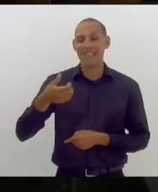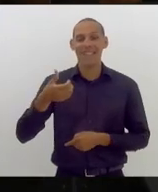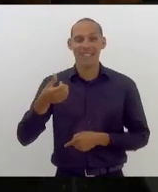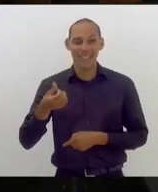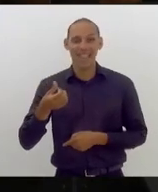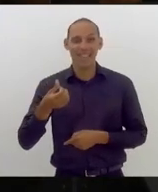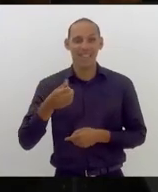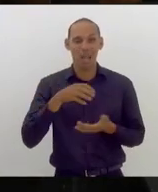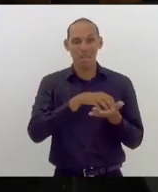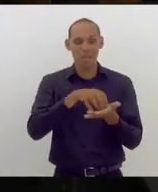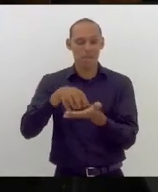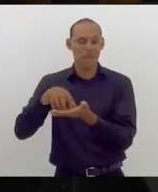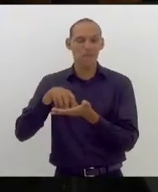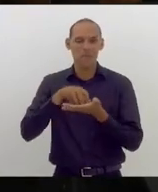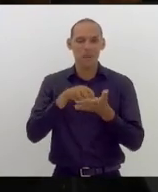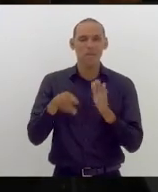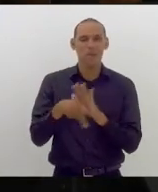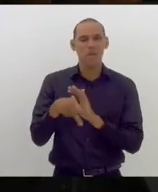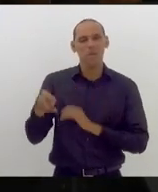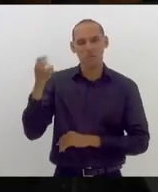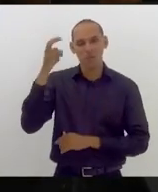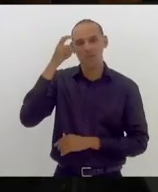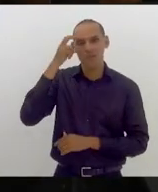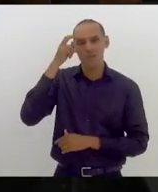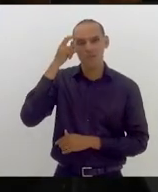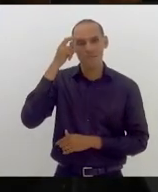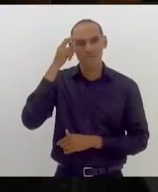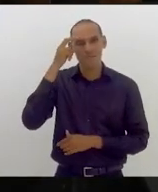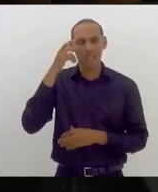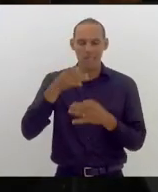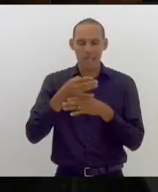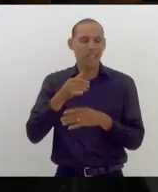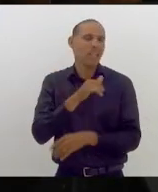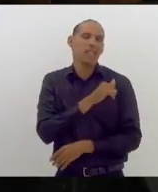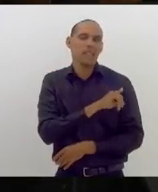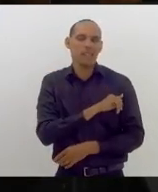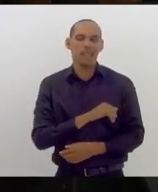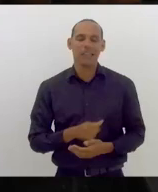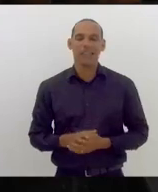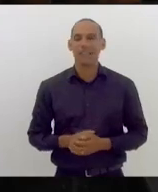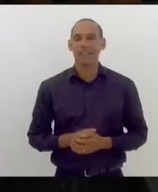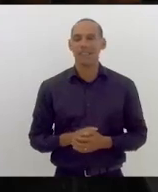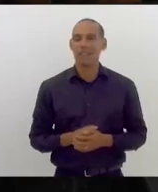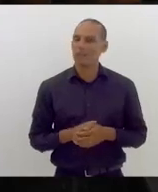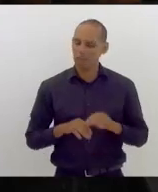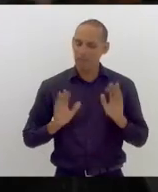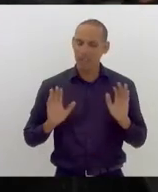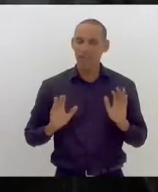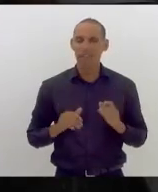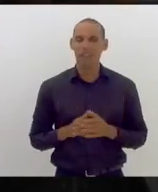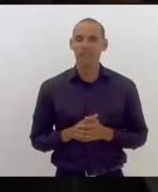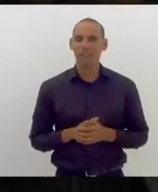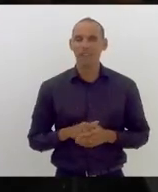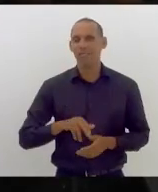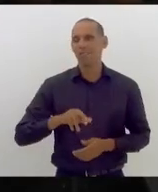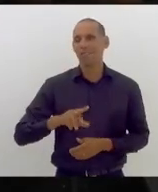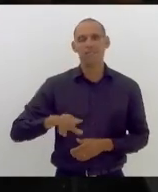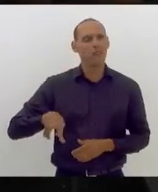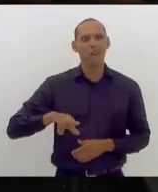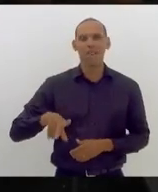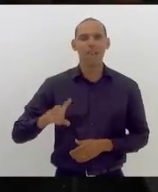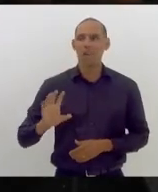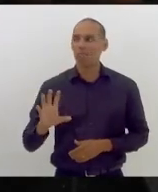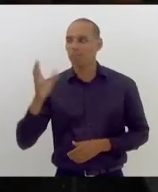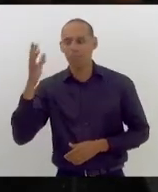equipamentos culturais em toda a cidade do Rio de Janeiro, mas não é algo que dá para a gente